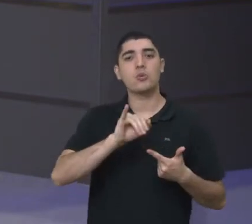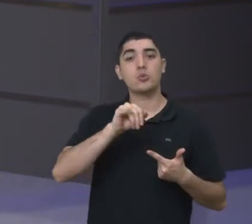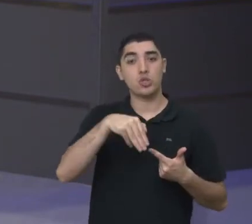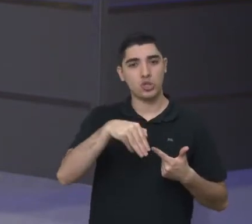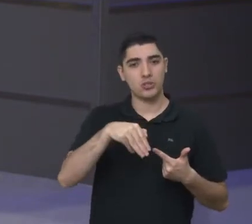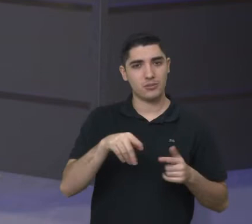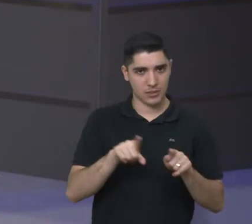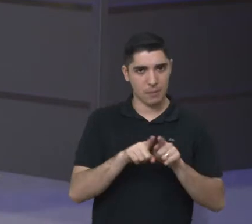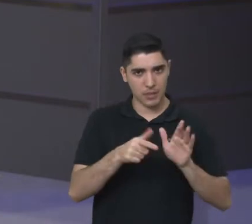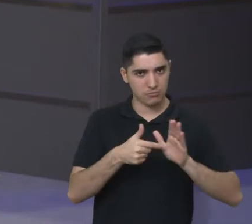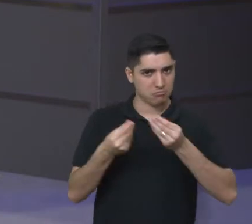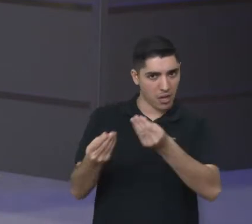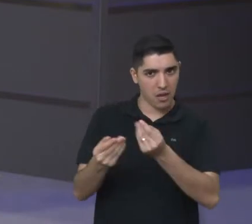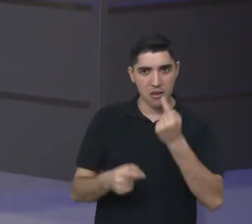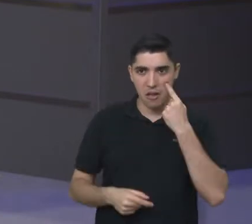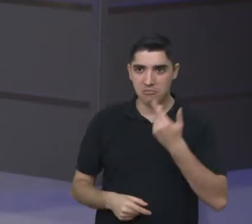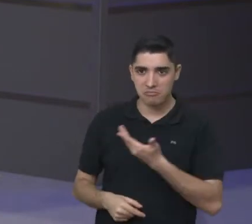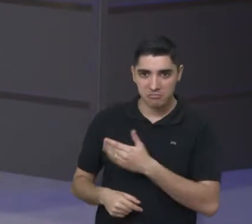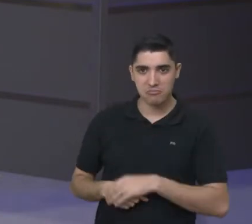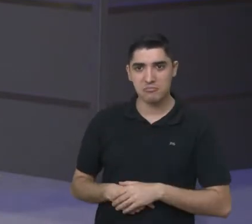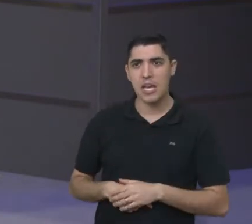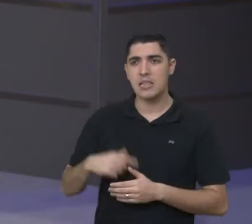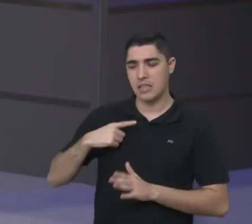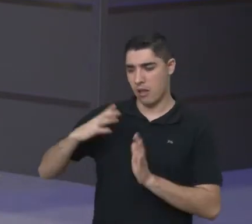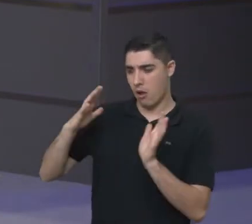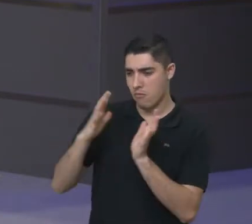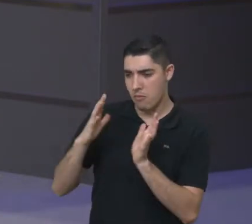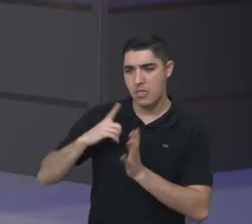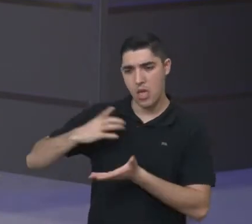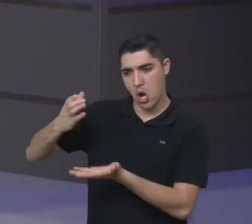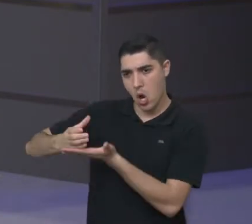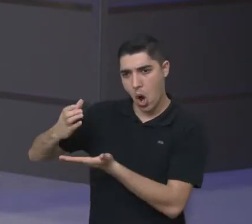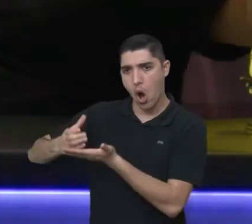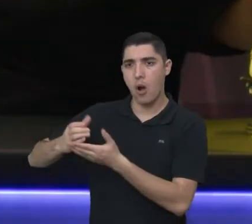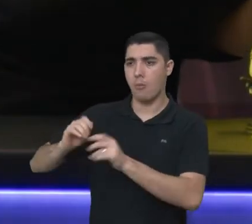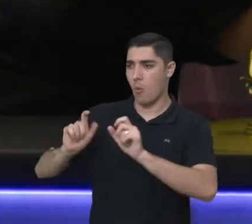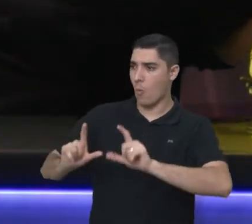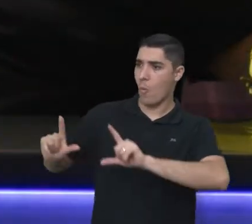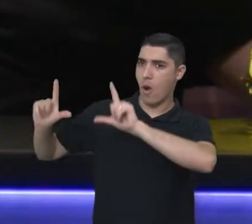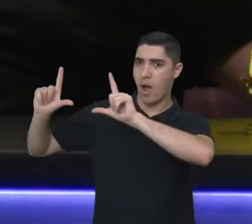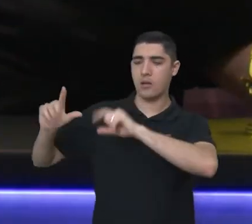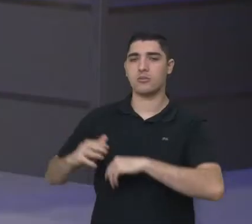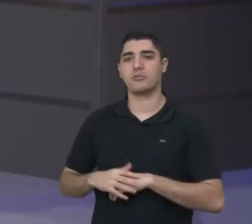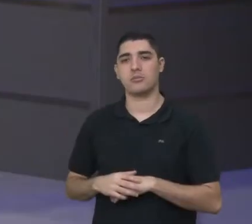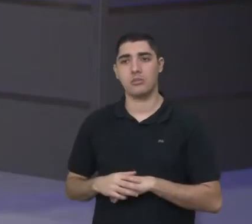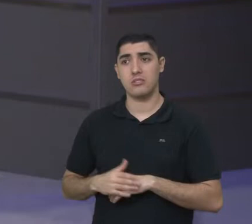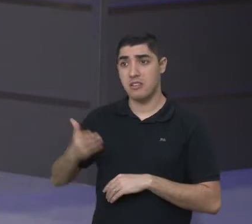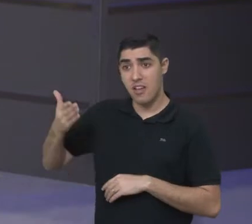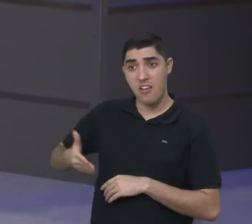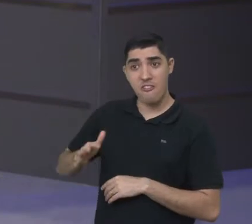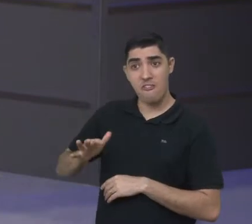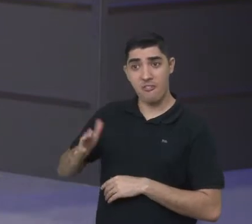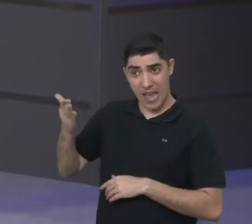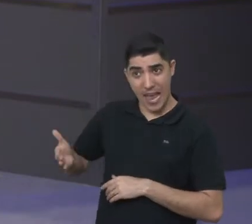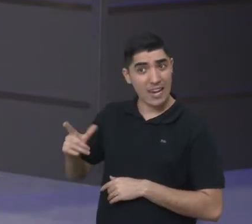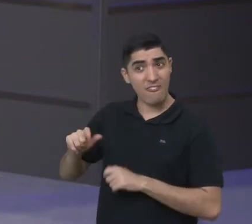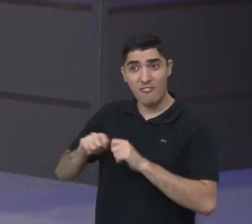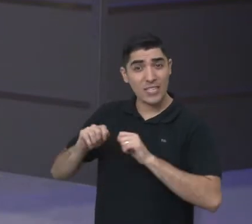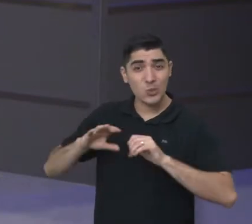uma caneca, né? Então não é só virar almofada, viu, gente? Ó, tem almofada, tem caneca, tem quadro. A Fernanda já virou de